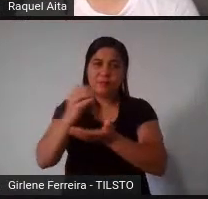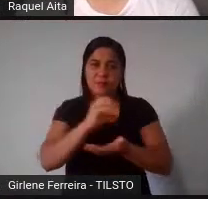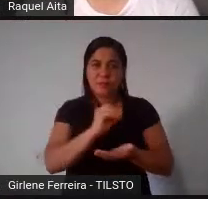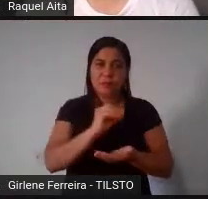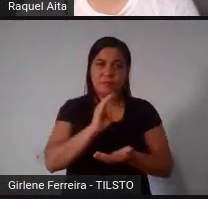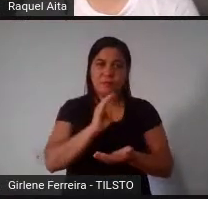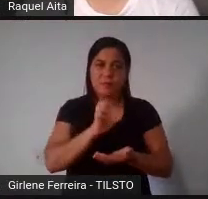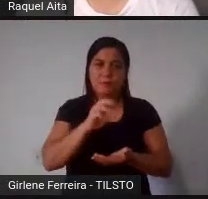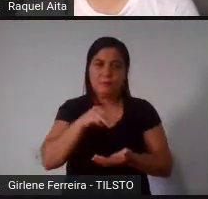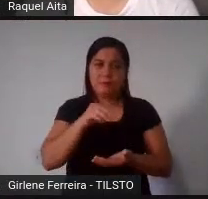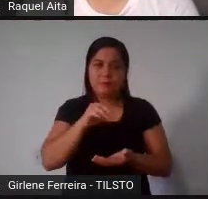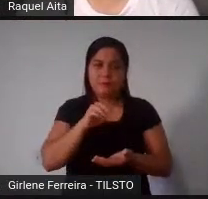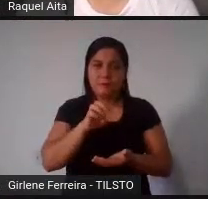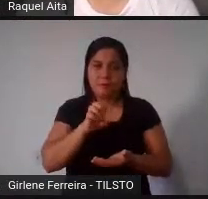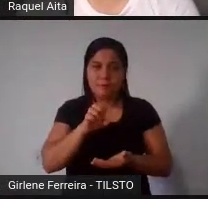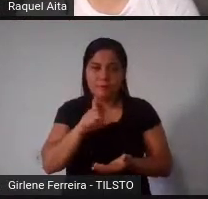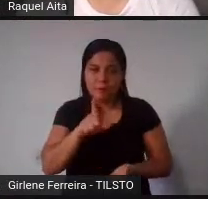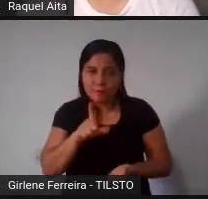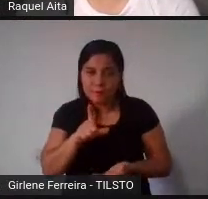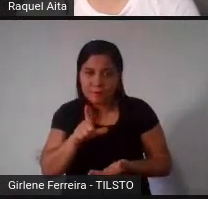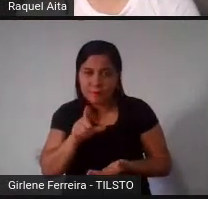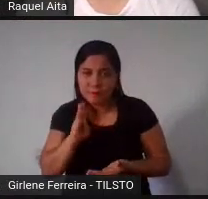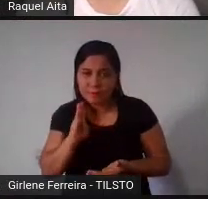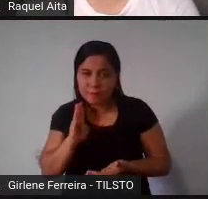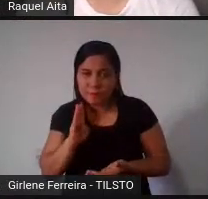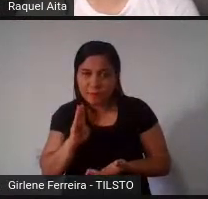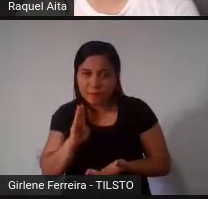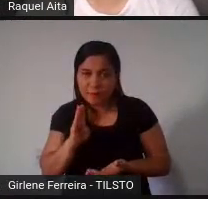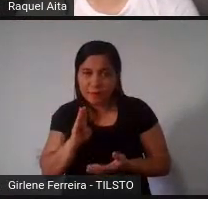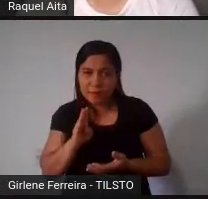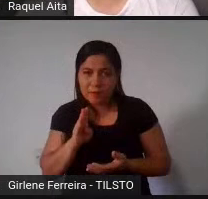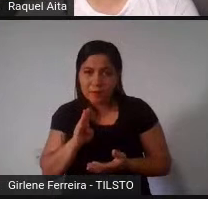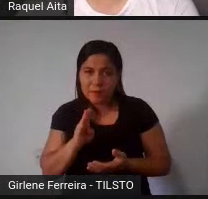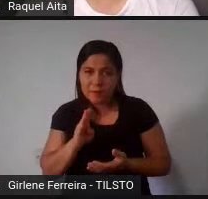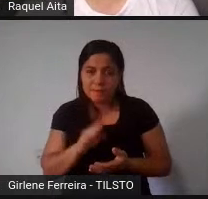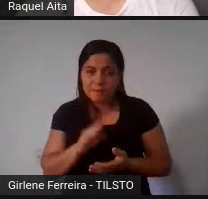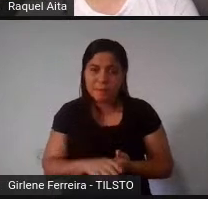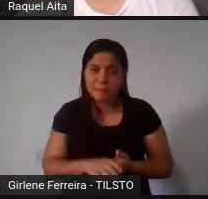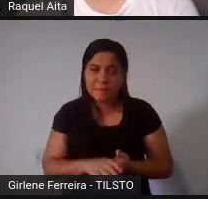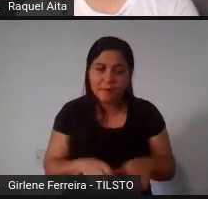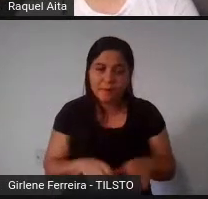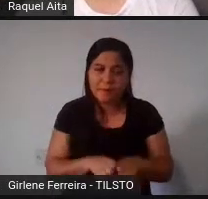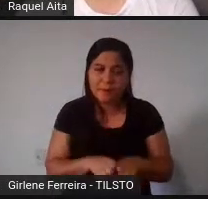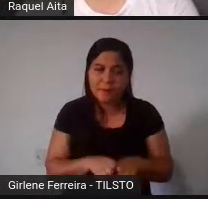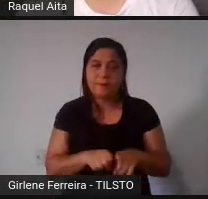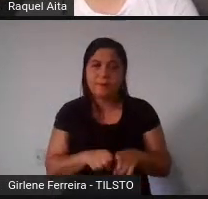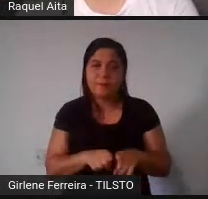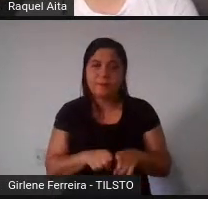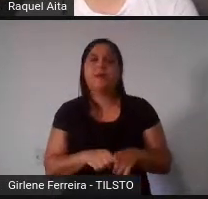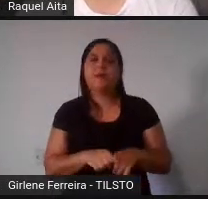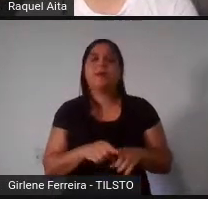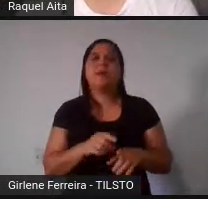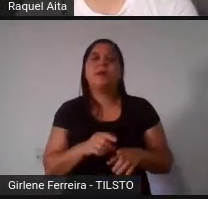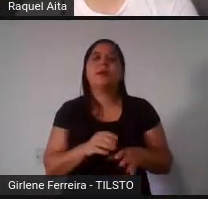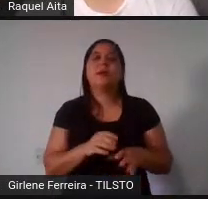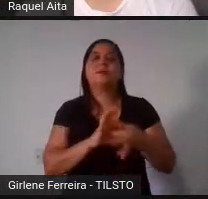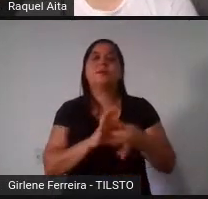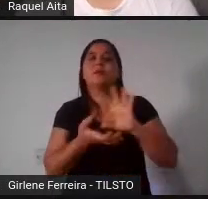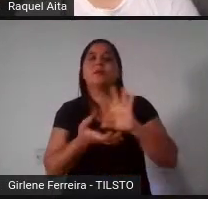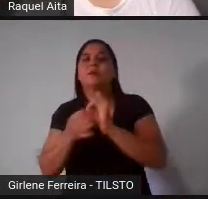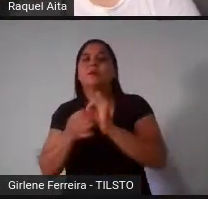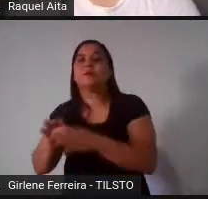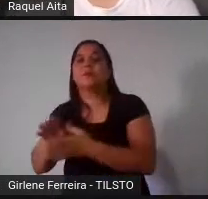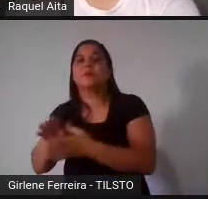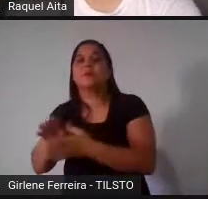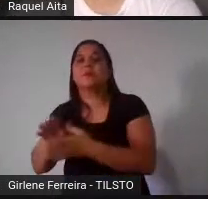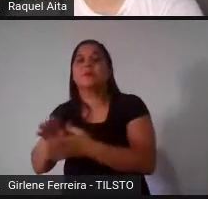então, Olimpíada Brasileira para as Escolas Públicas e as Olimpíadas Brasileiras de Matemática,